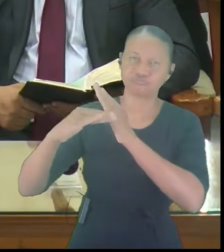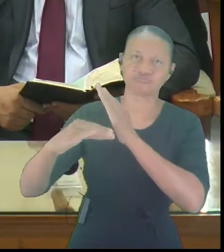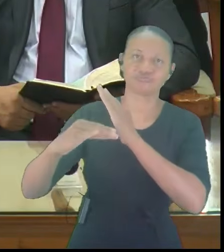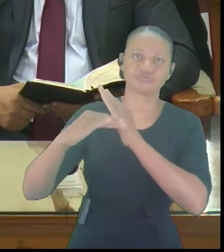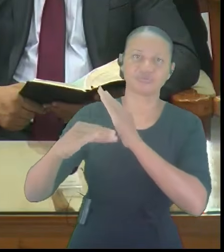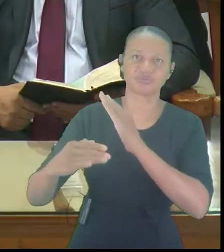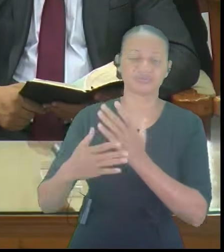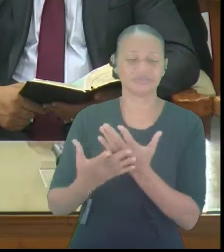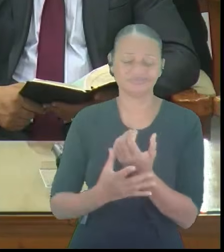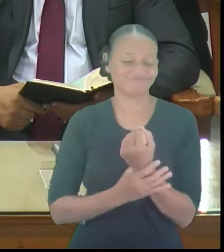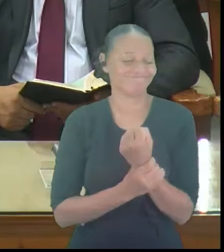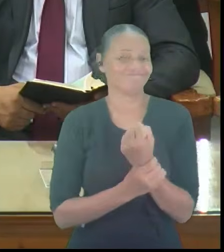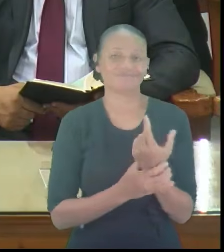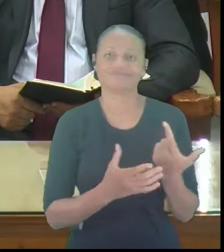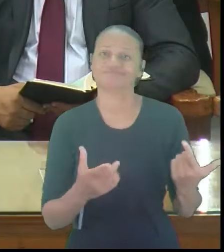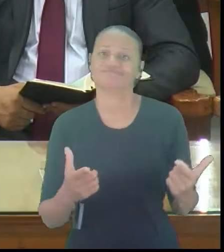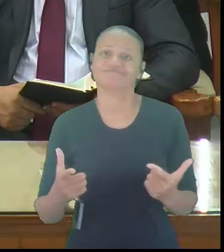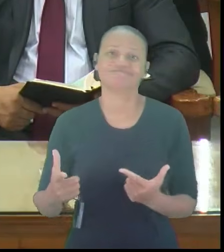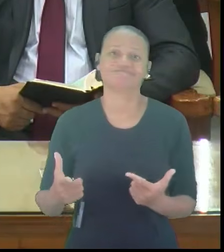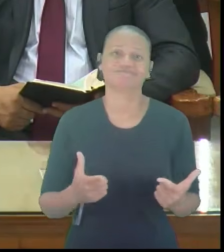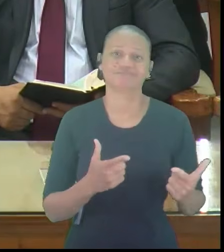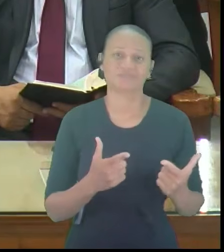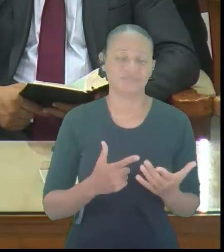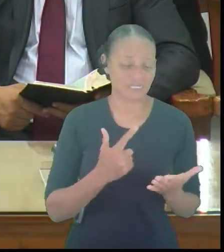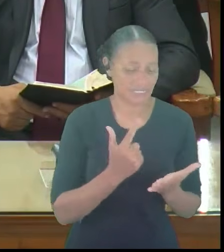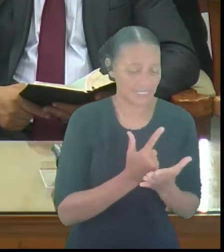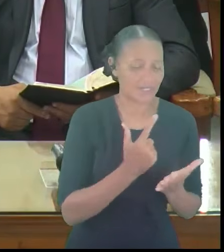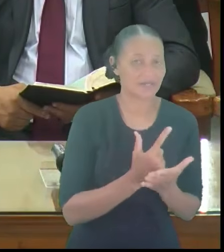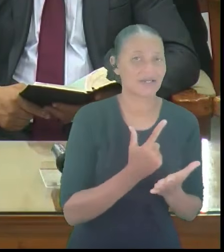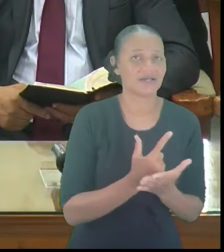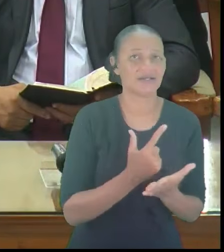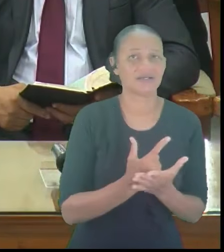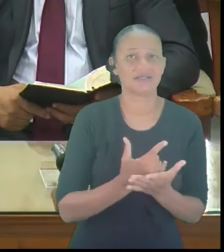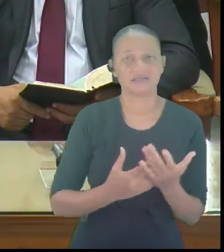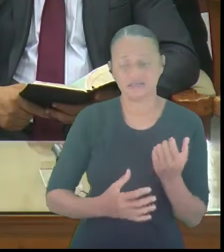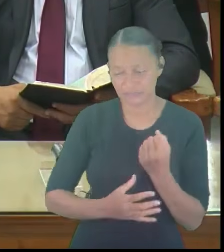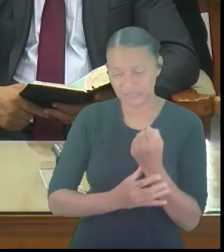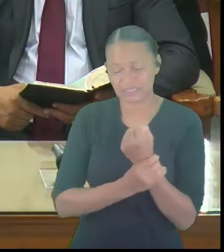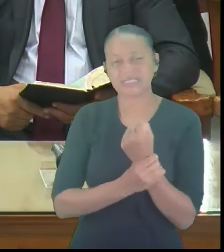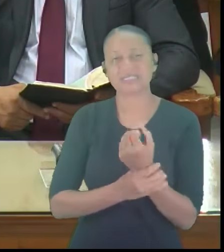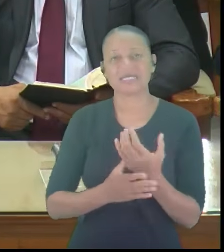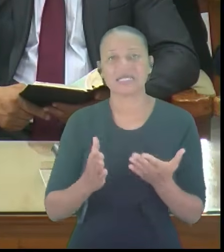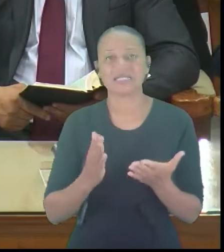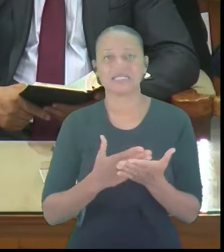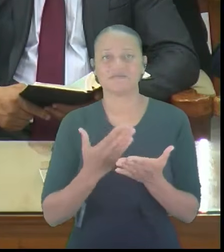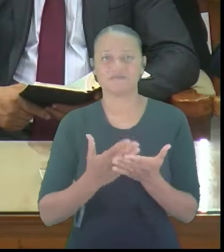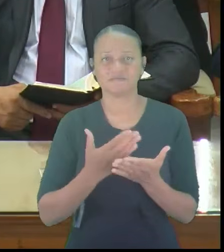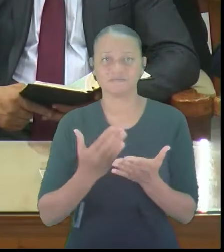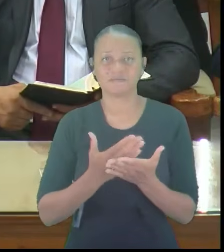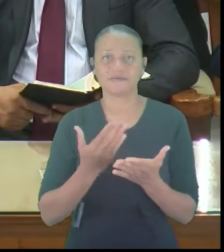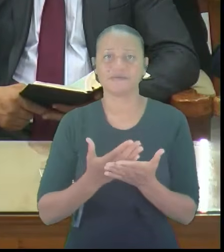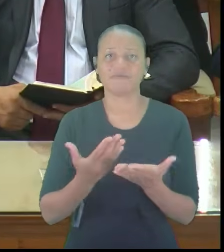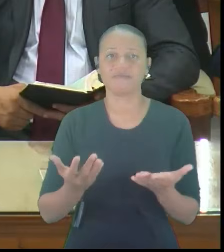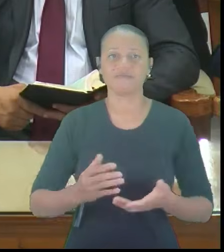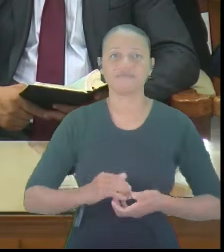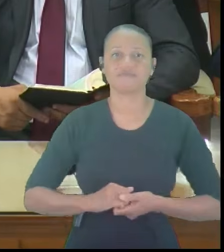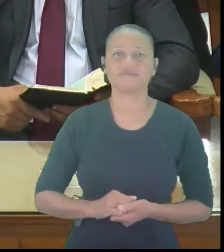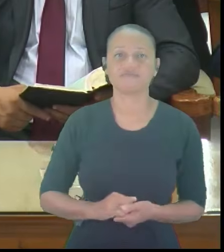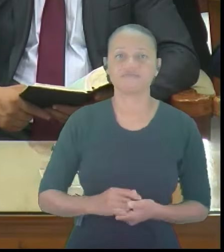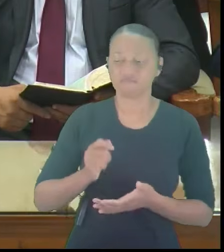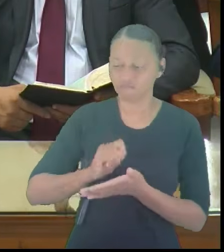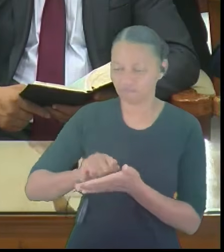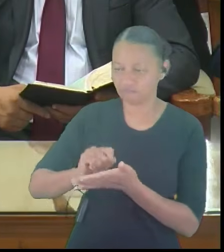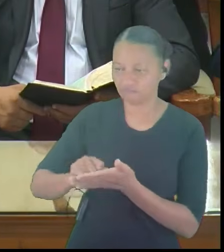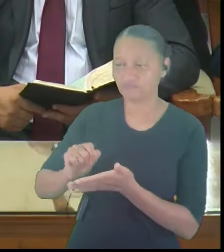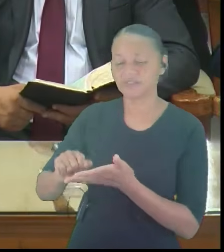há segurança nisso, porque não foi fonte de livro. Você só tem segurança quando a fonte é de livro, porque quem escreve